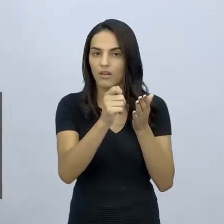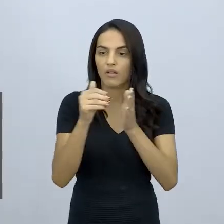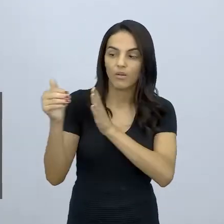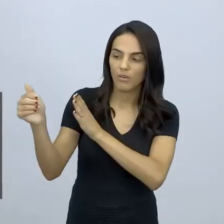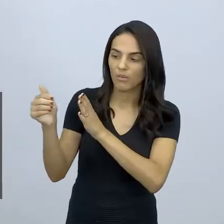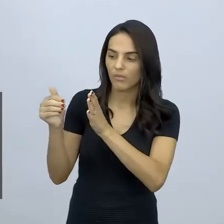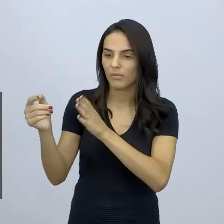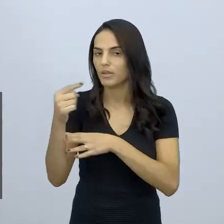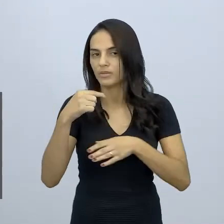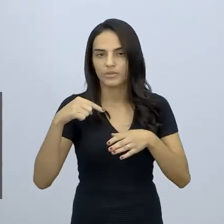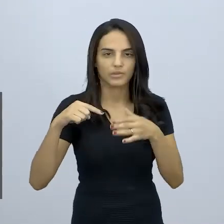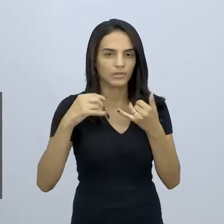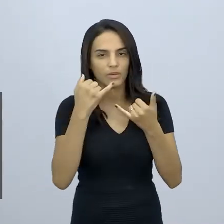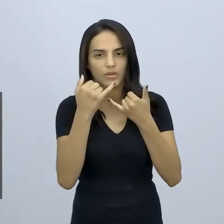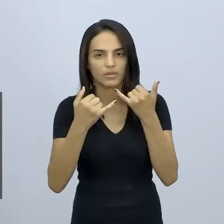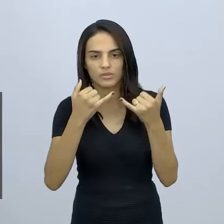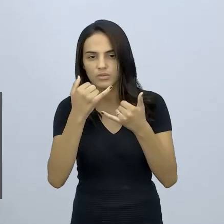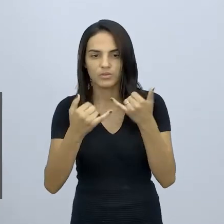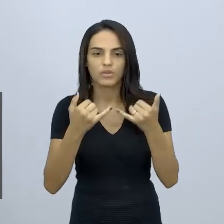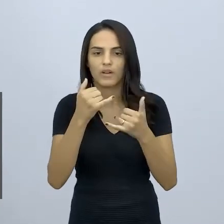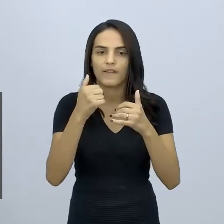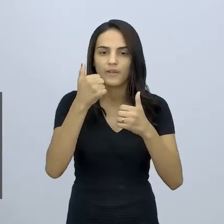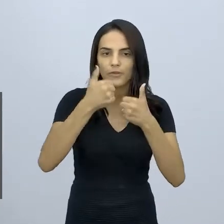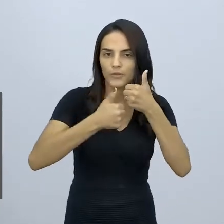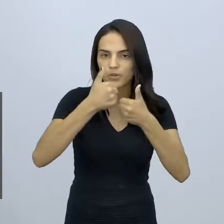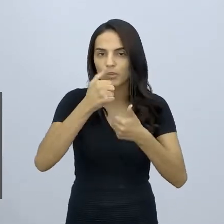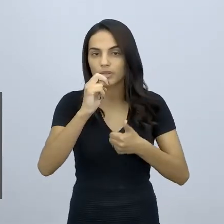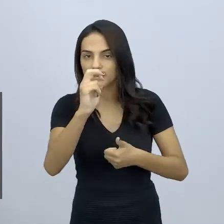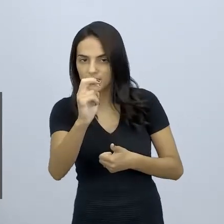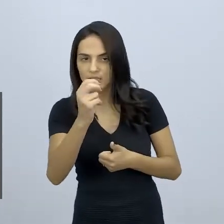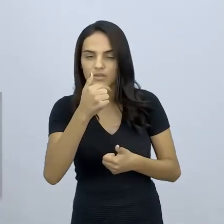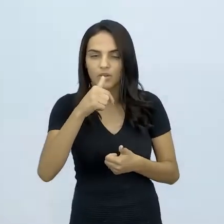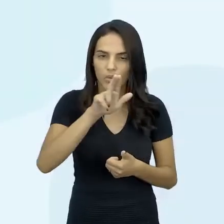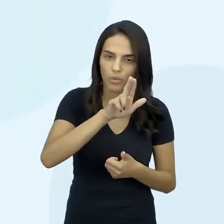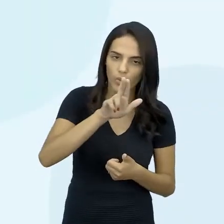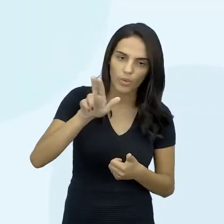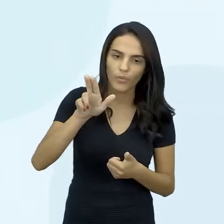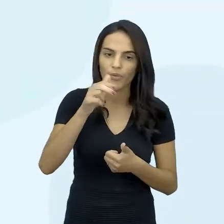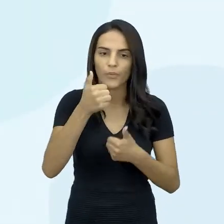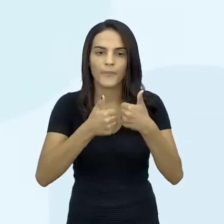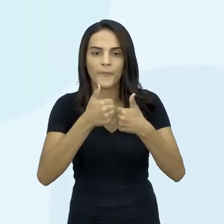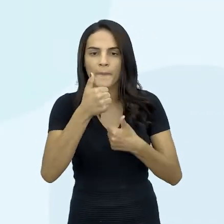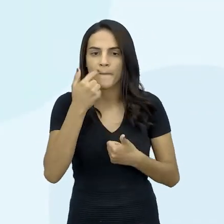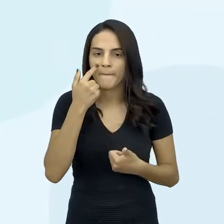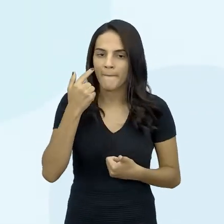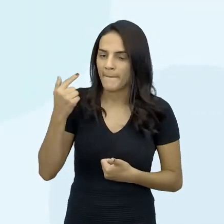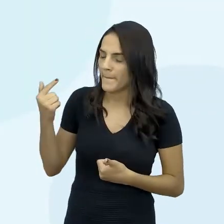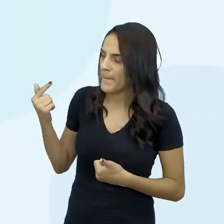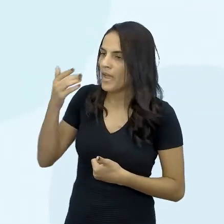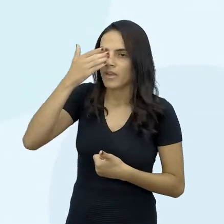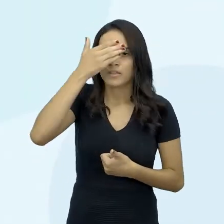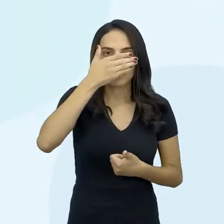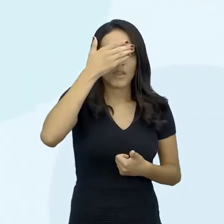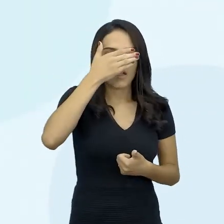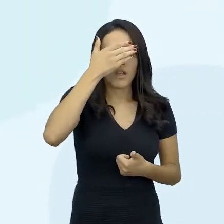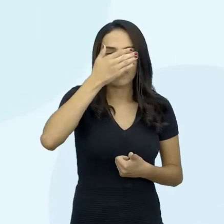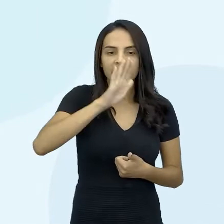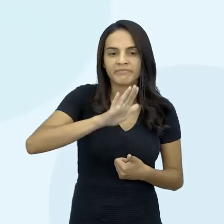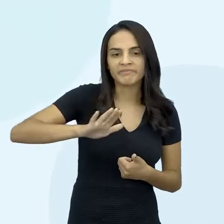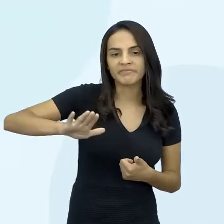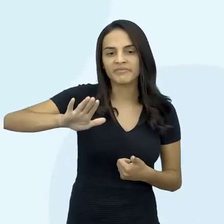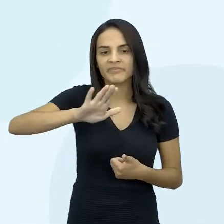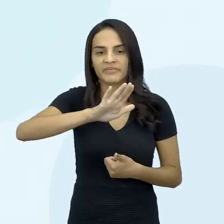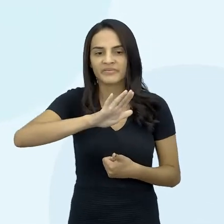nosso jogo futebol de 5, que ele é chamado e conhecido como futebol para cegos, o futebol em que